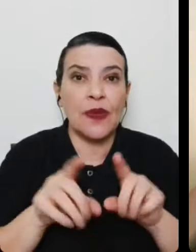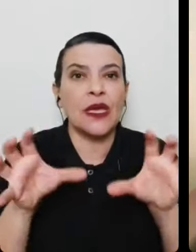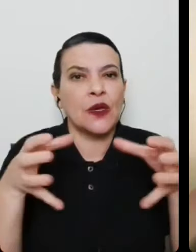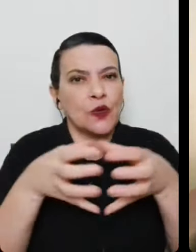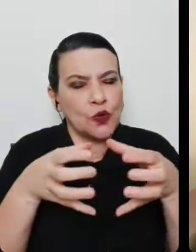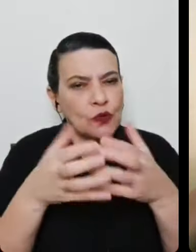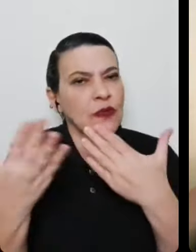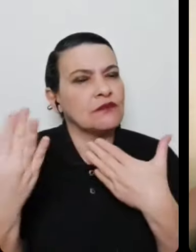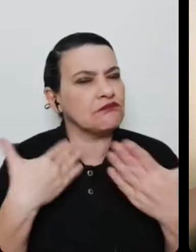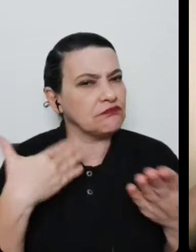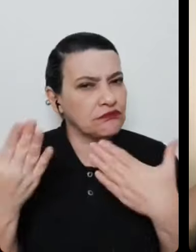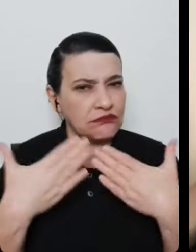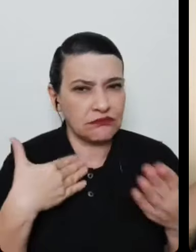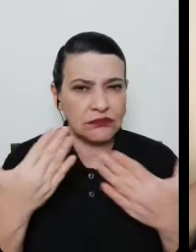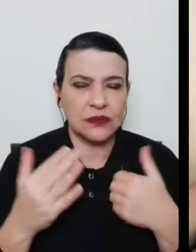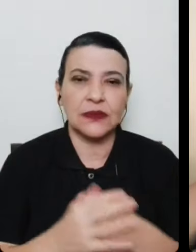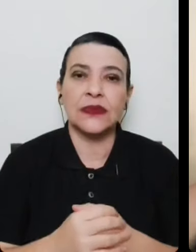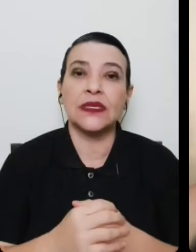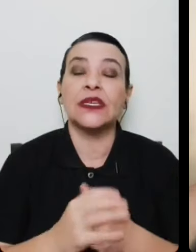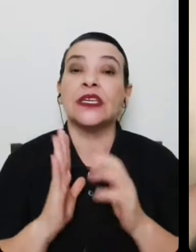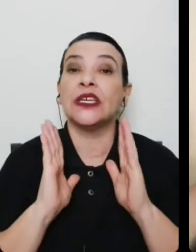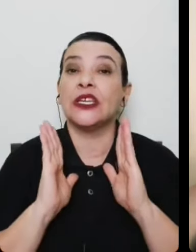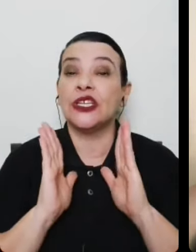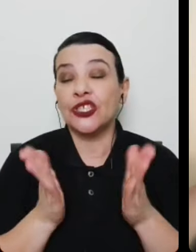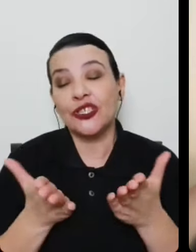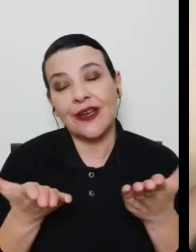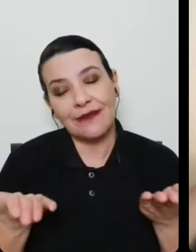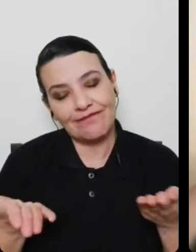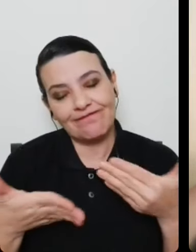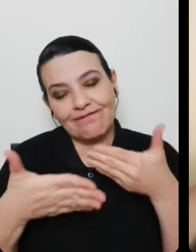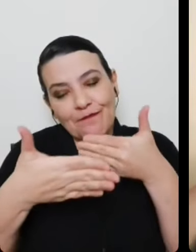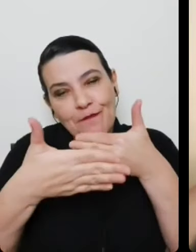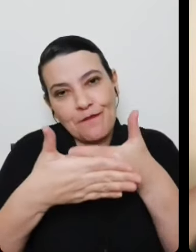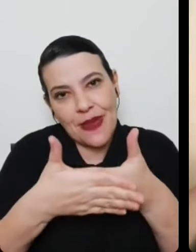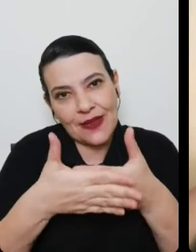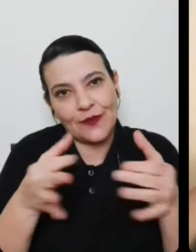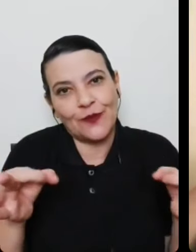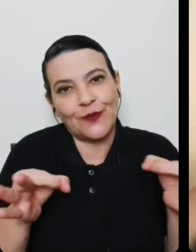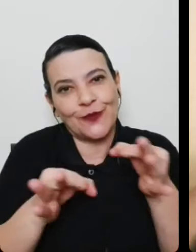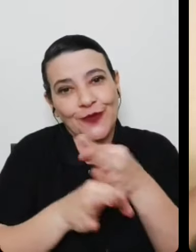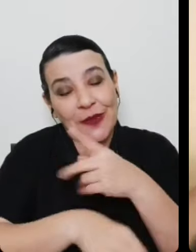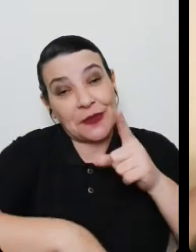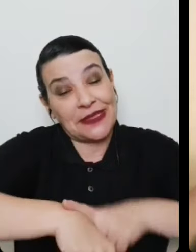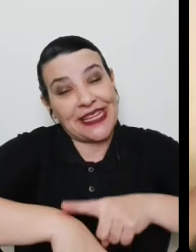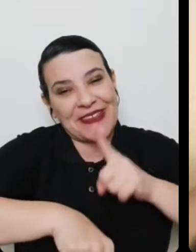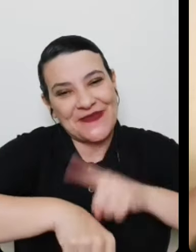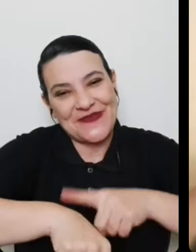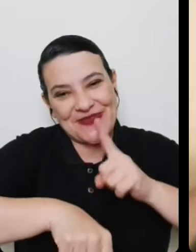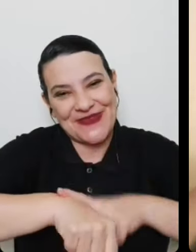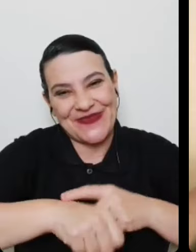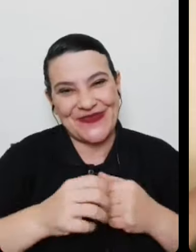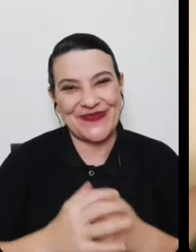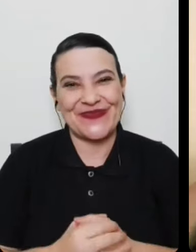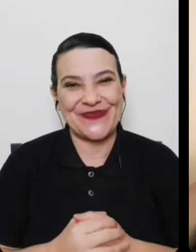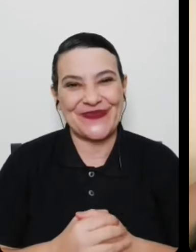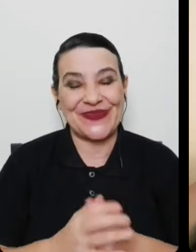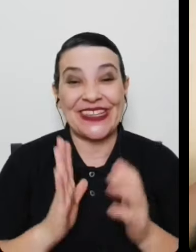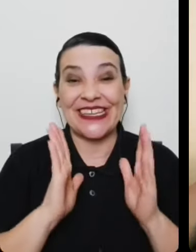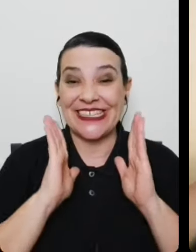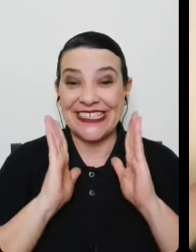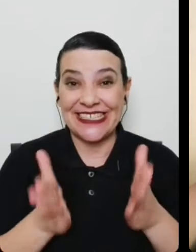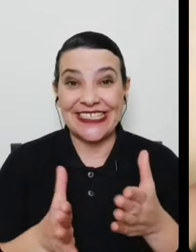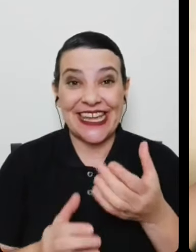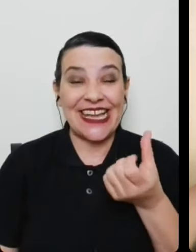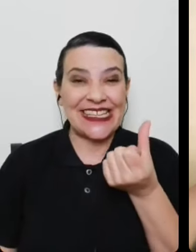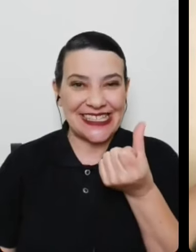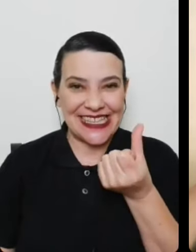diálogo. E a gente está aqui caminhando, infelizmente, para o tempo, né, o senhor do tempo aqui, são quase